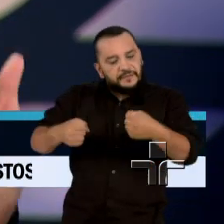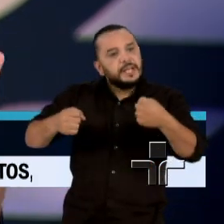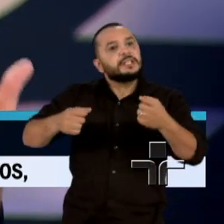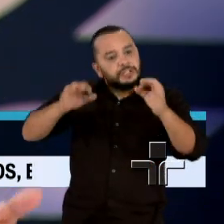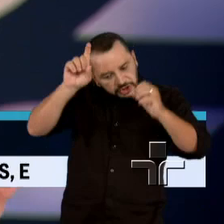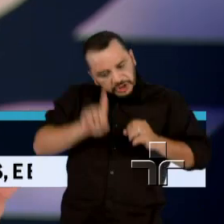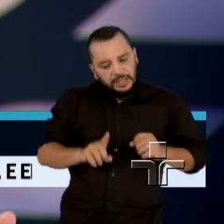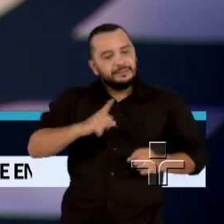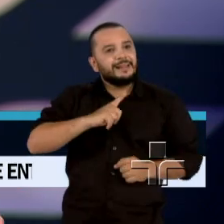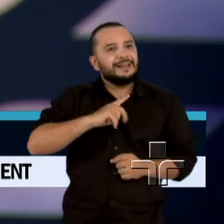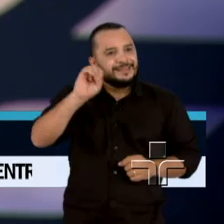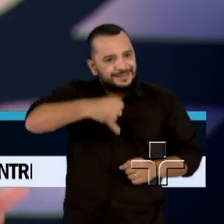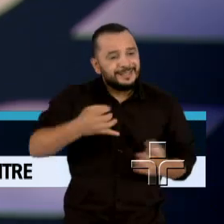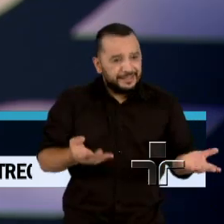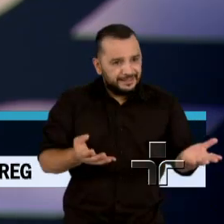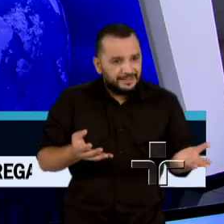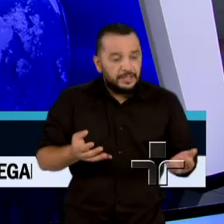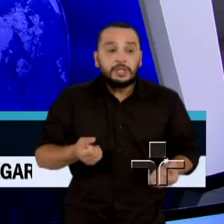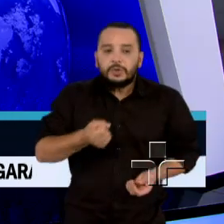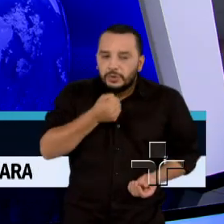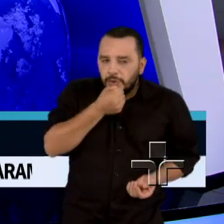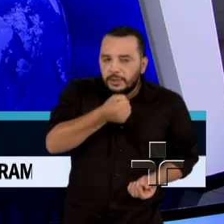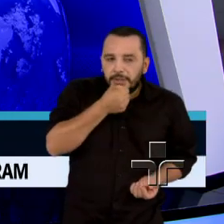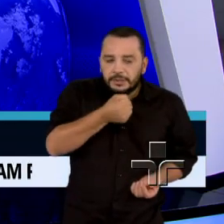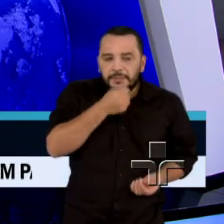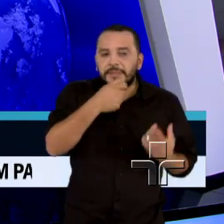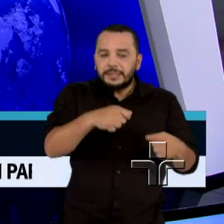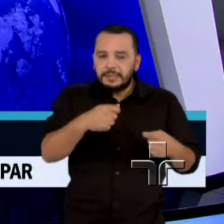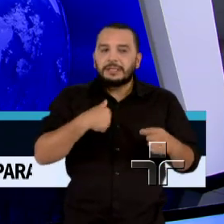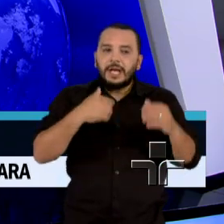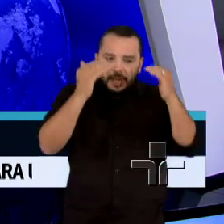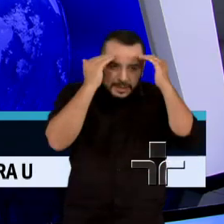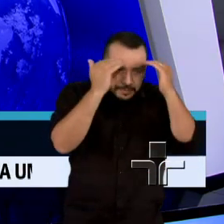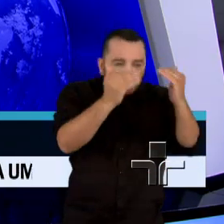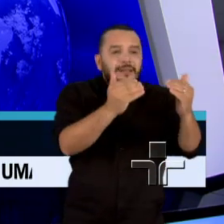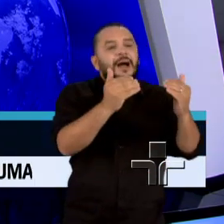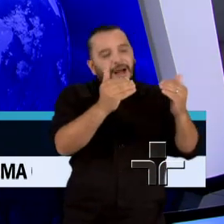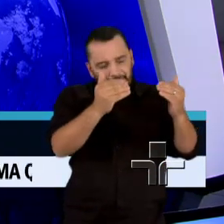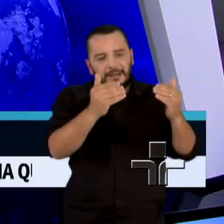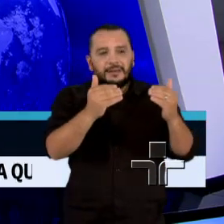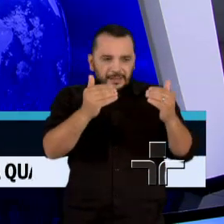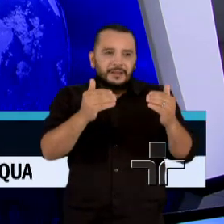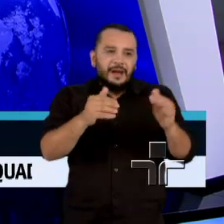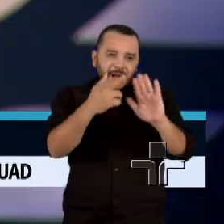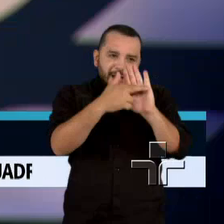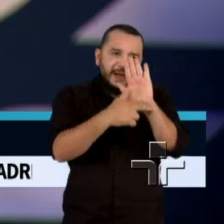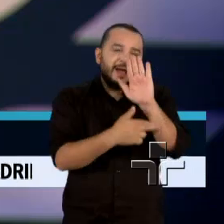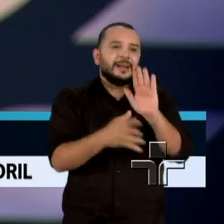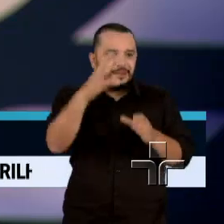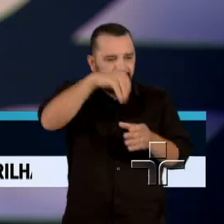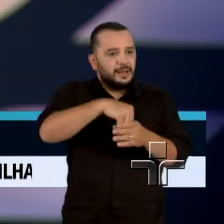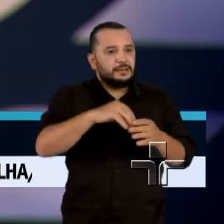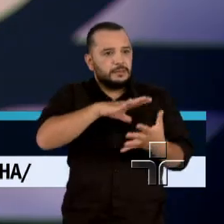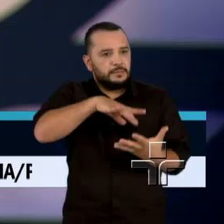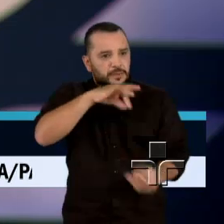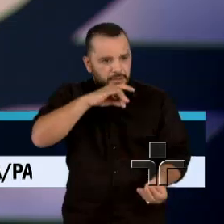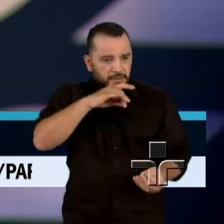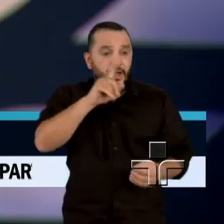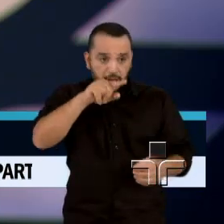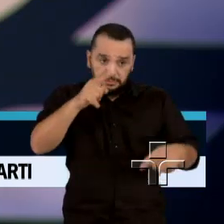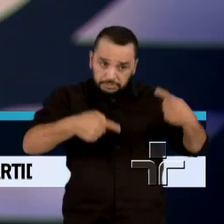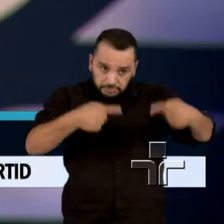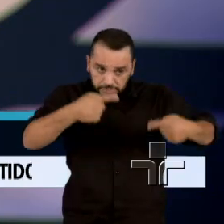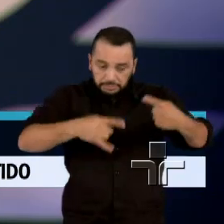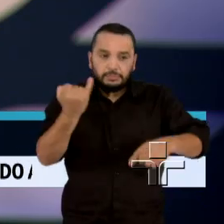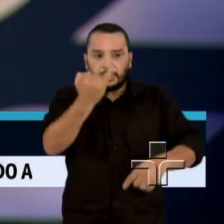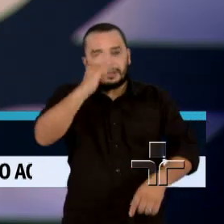jornalística deve sempre observar e respeitar esses princípios basilares dentro de uma democracia. Então, acho que essa é uma discussão muito